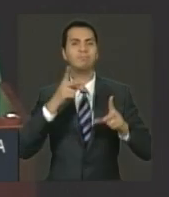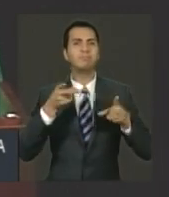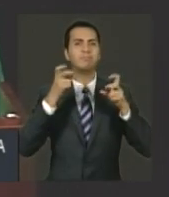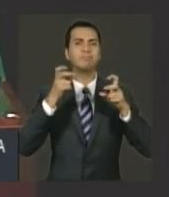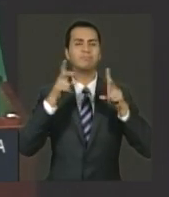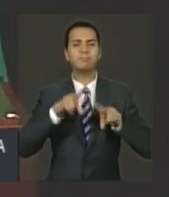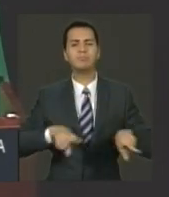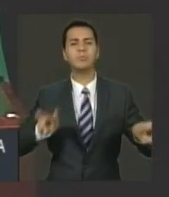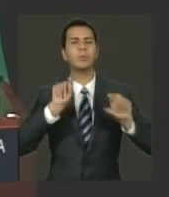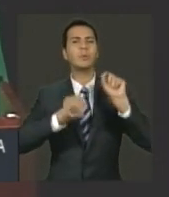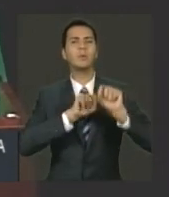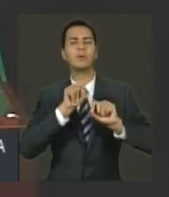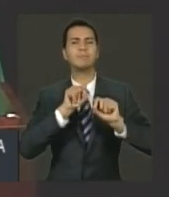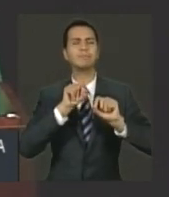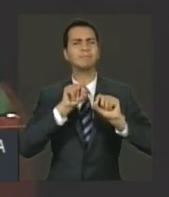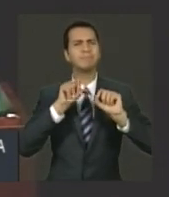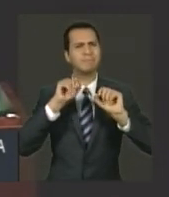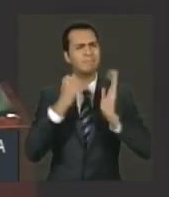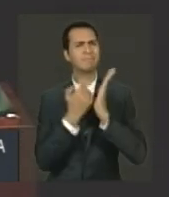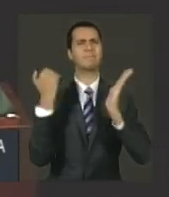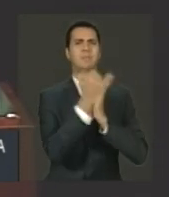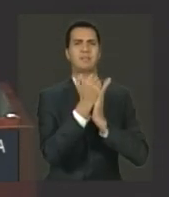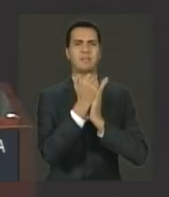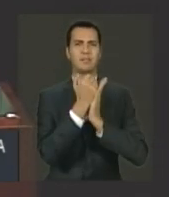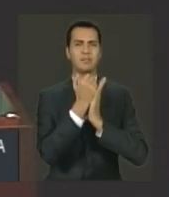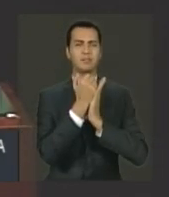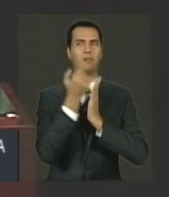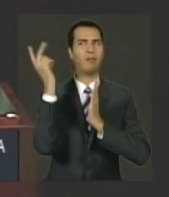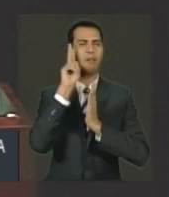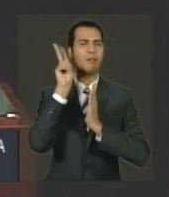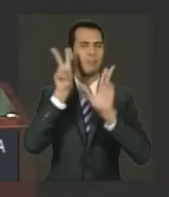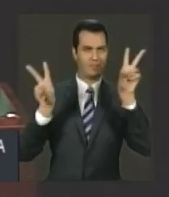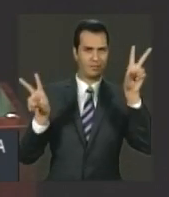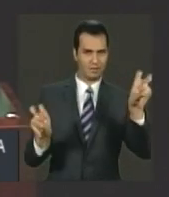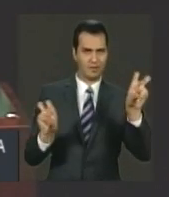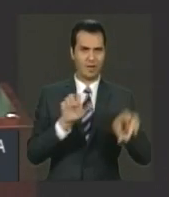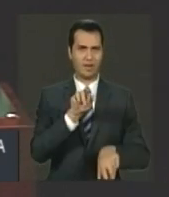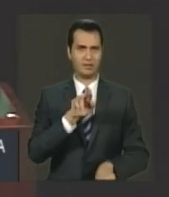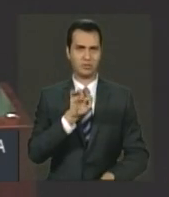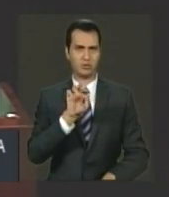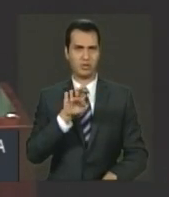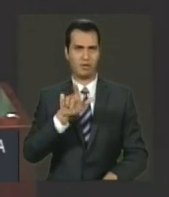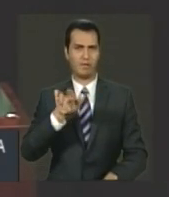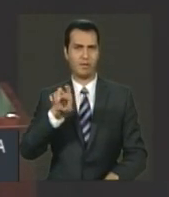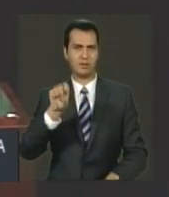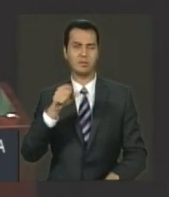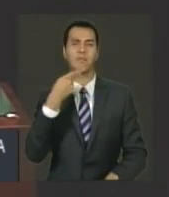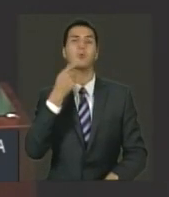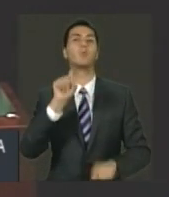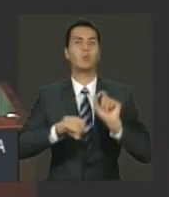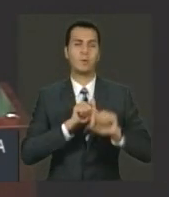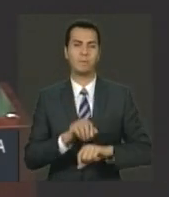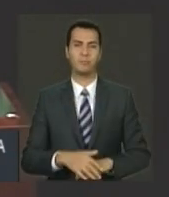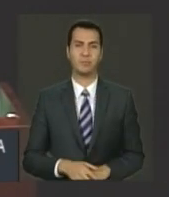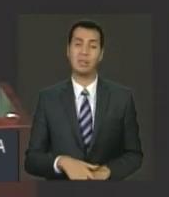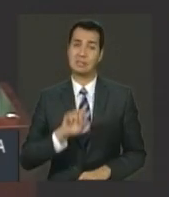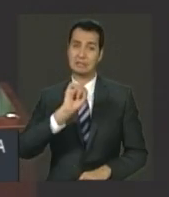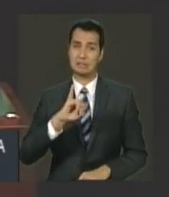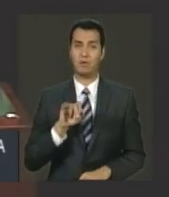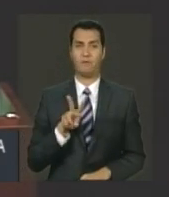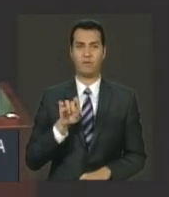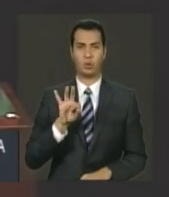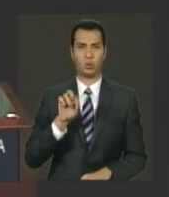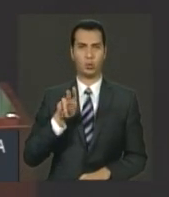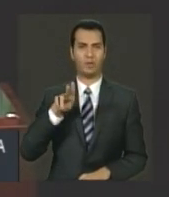palavras de Aristóteles, que, inquirido se a virtude era ensinada pelas palavras